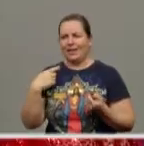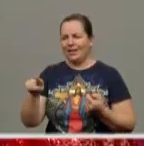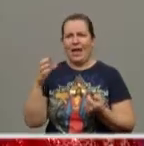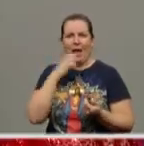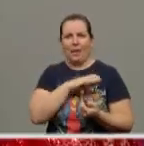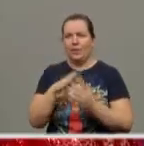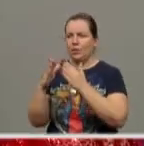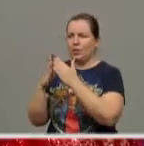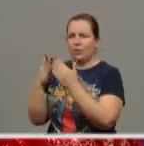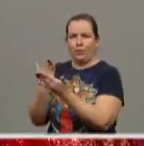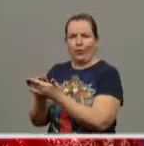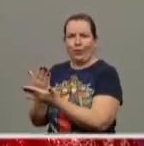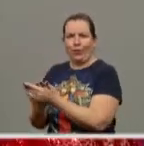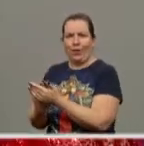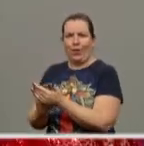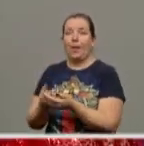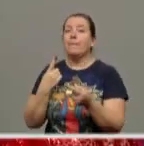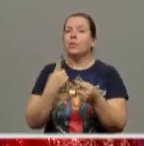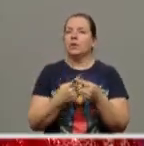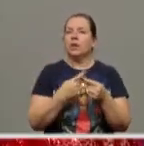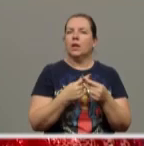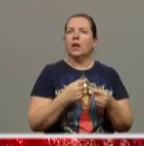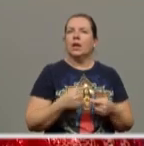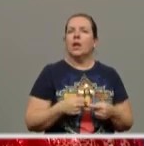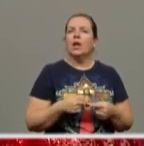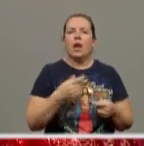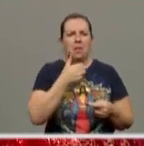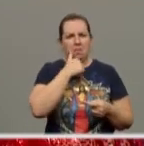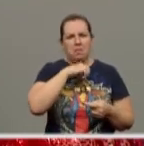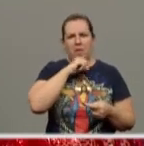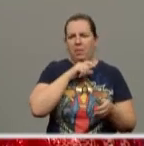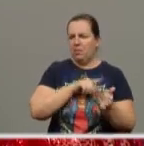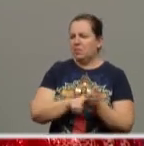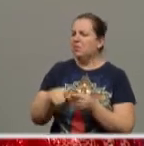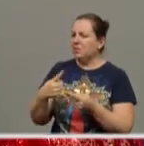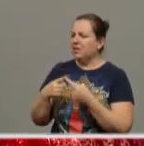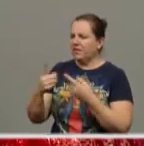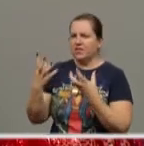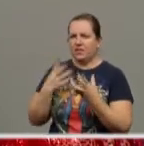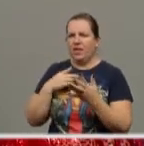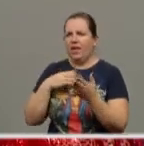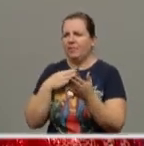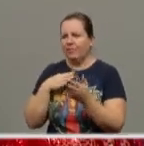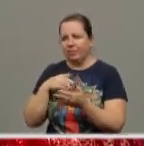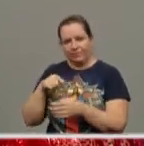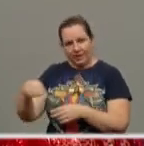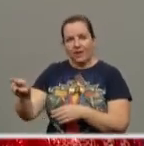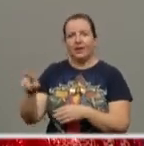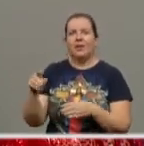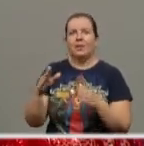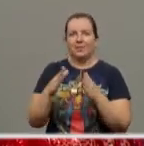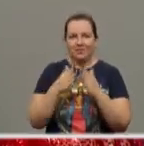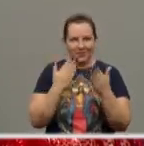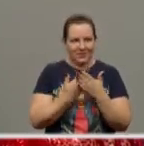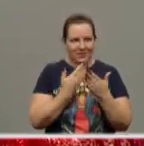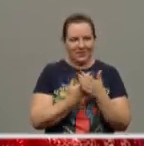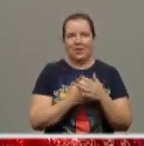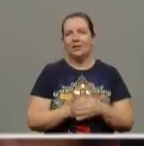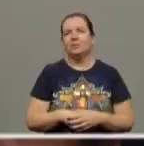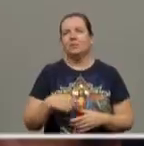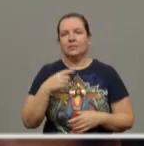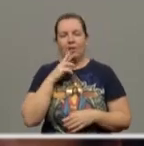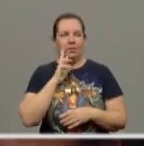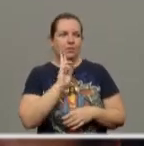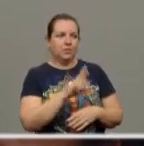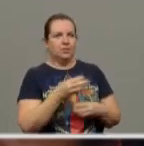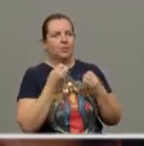assim, mas por que você está tão, né, acordando cedo desse jeito para ir para o colégio? Não, é bom demais ir para o colégio, mamãe. Né? E aí